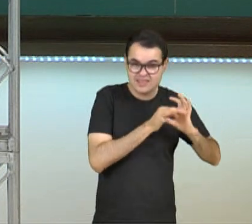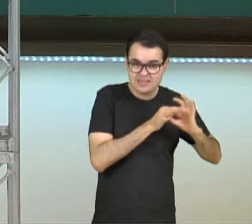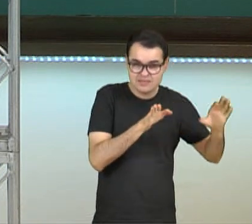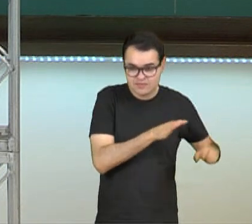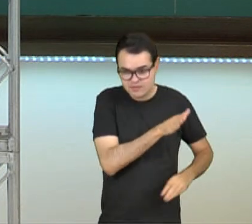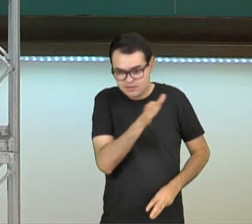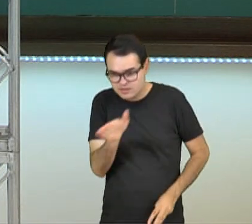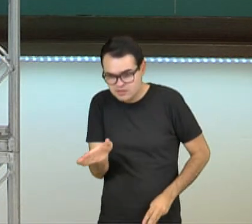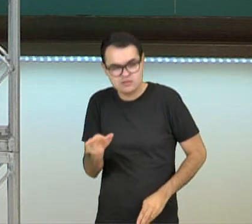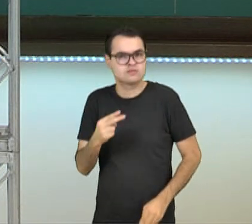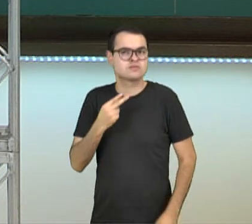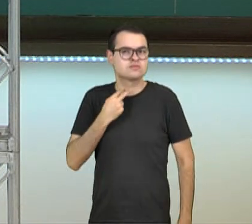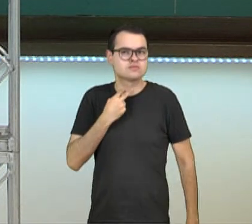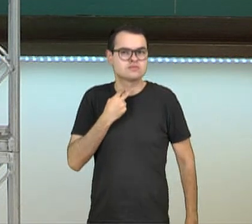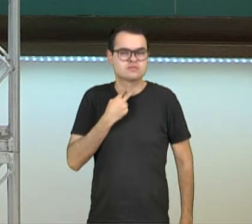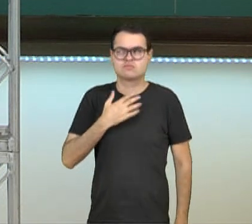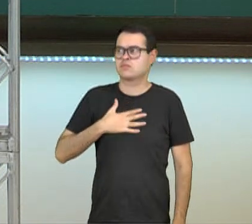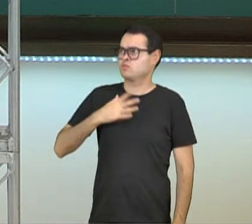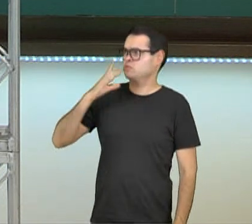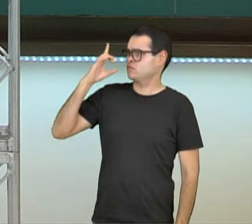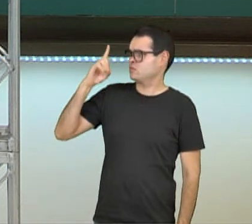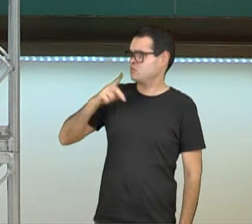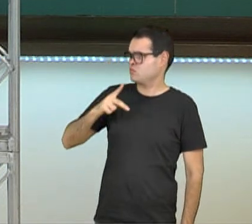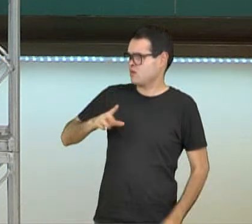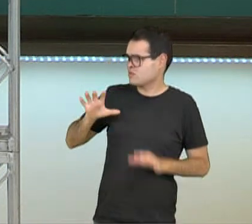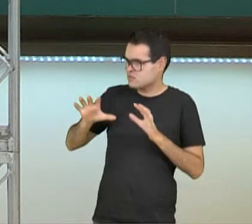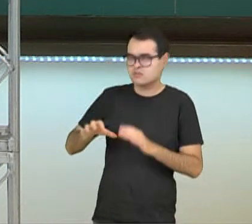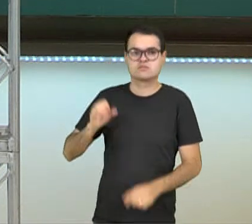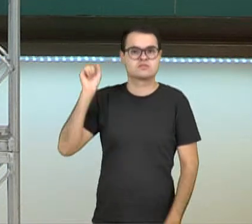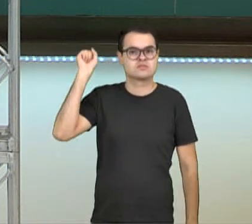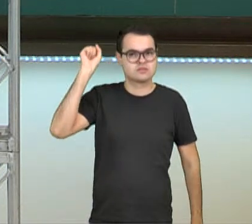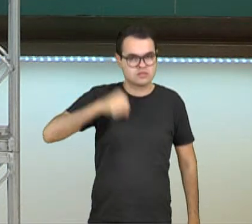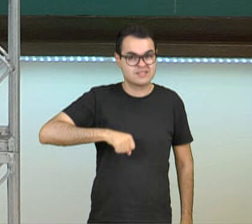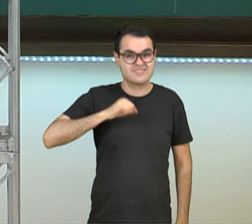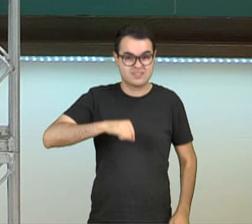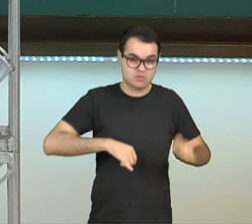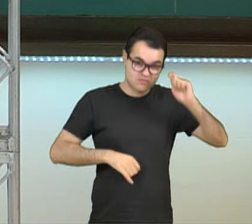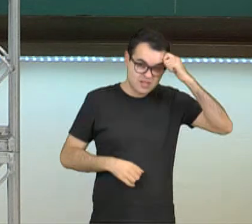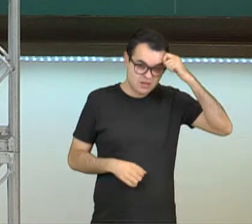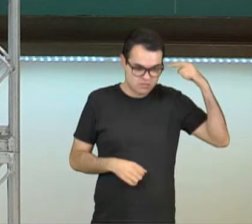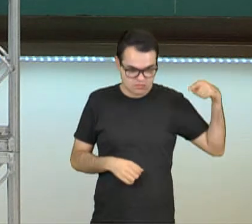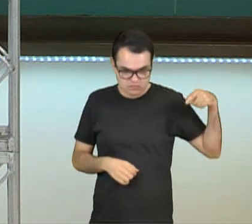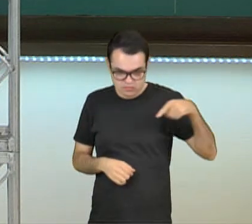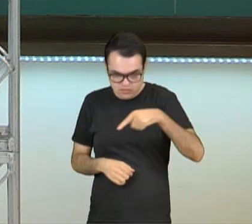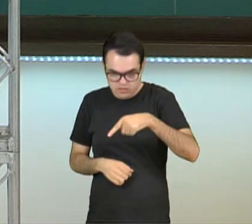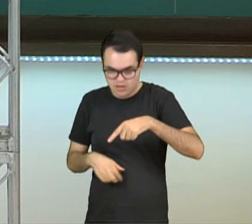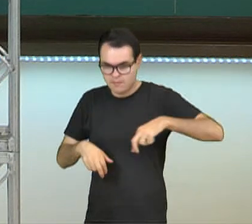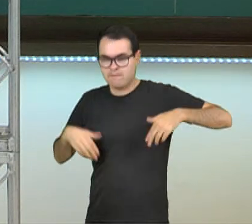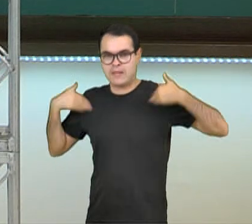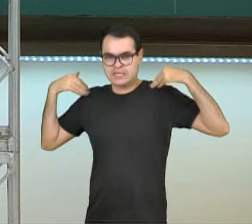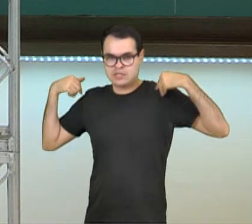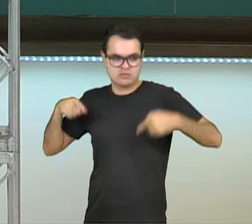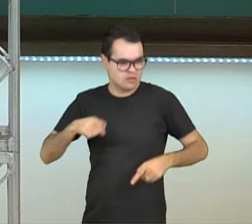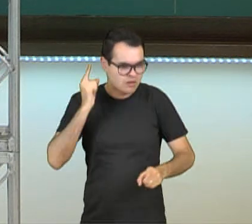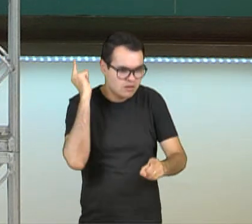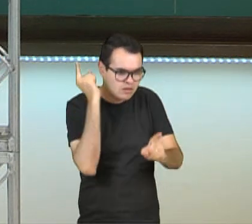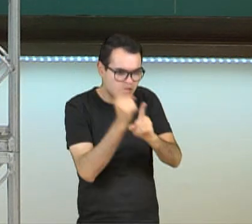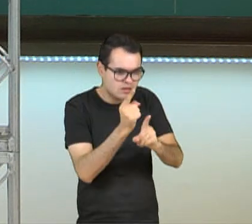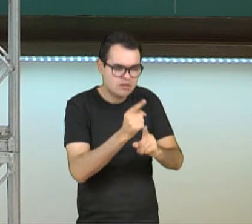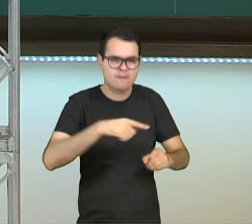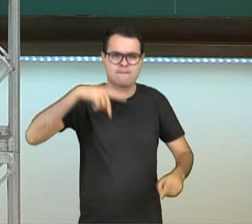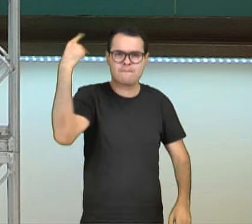para estar na rua de branco. Meu Deus, professor, aconteceu sim. E se o negro fosse pego na rua de branco, o que acontecia?